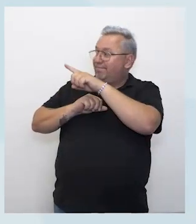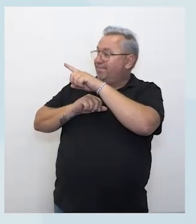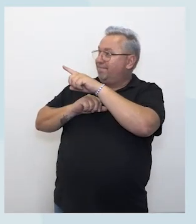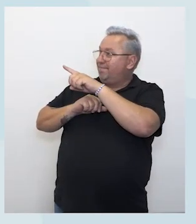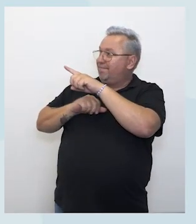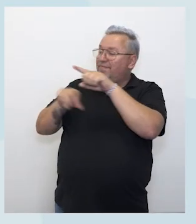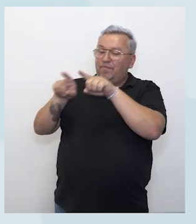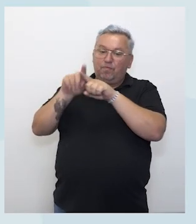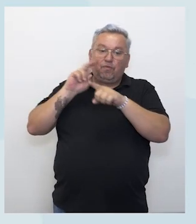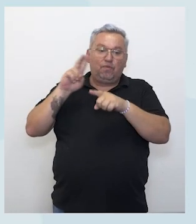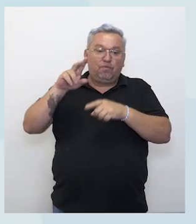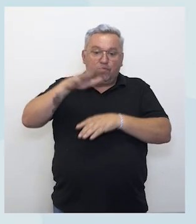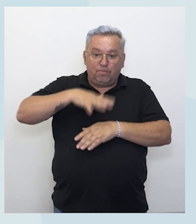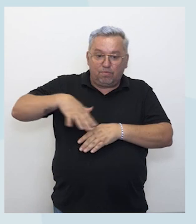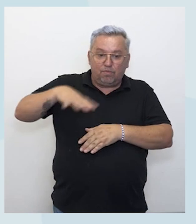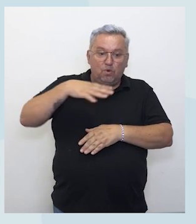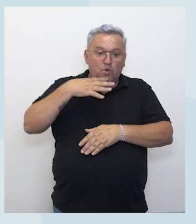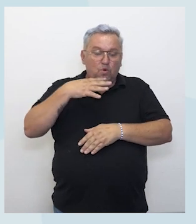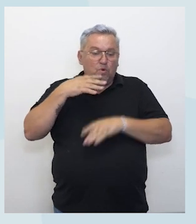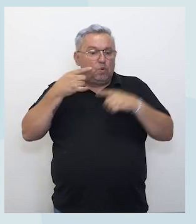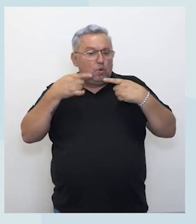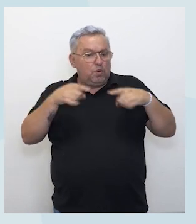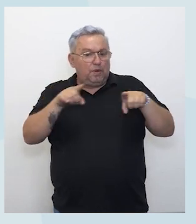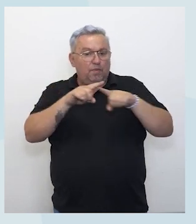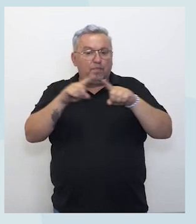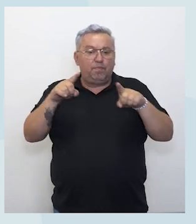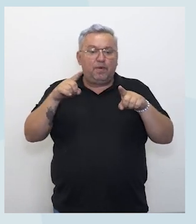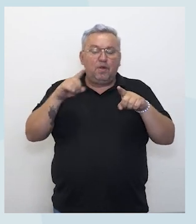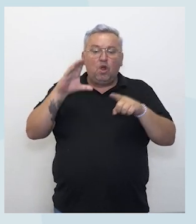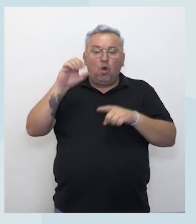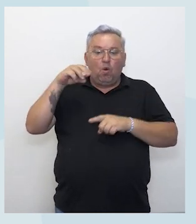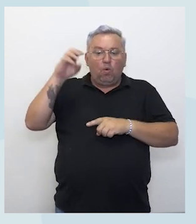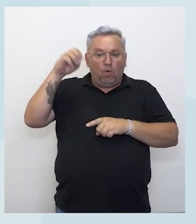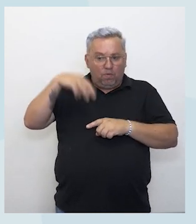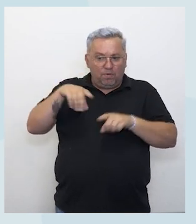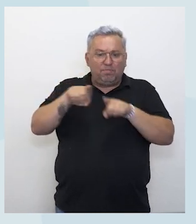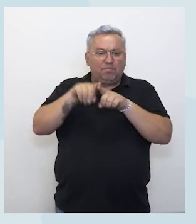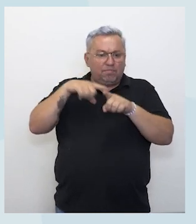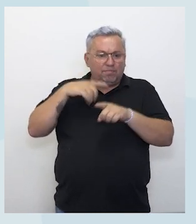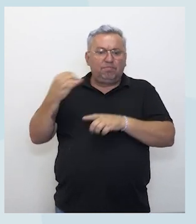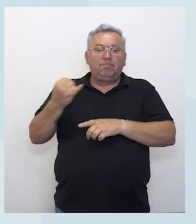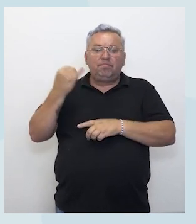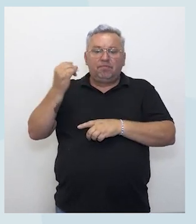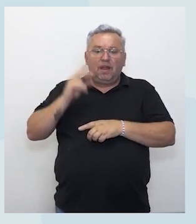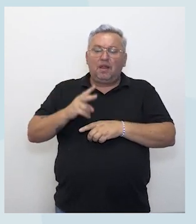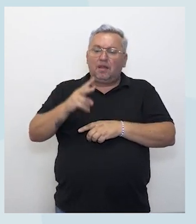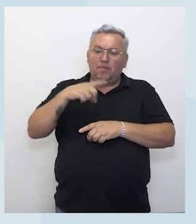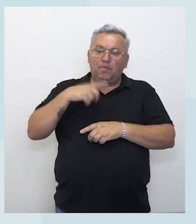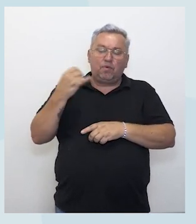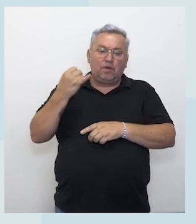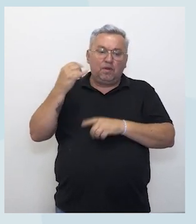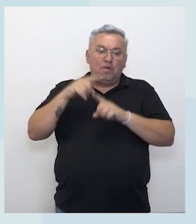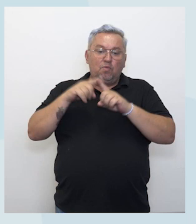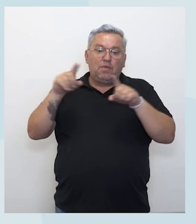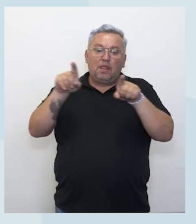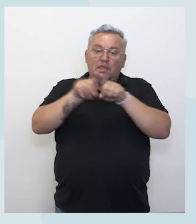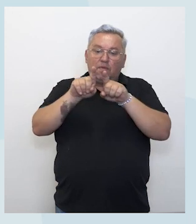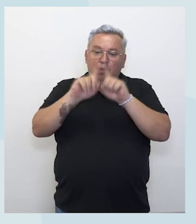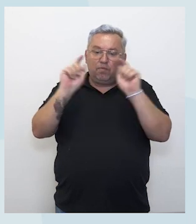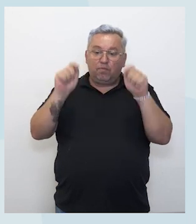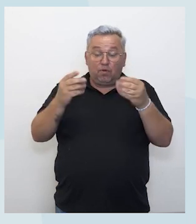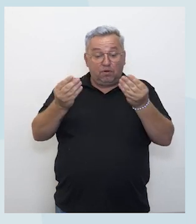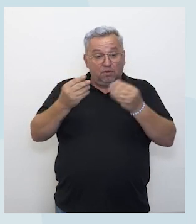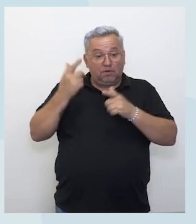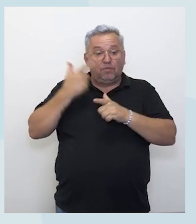ali por cima o que é o senso crítico. E sobre o senso comum, que ele tem a sua importância, né? Sempre importante lembrar, mas ele também pode se tornar um